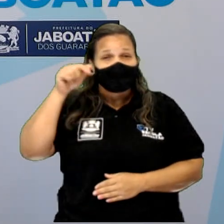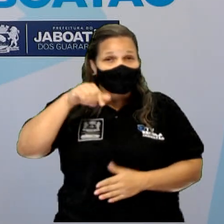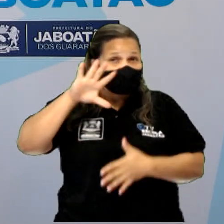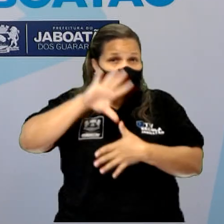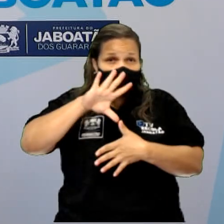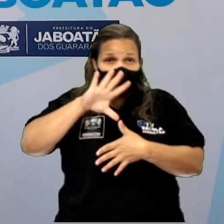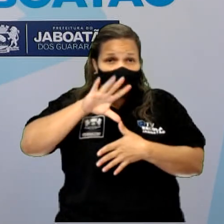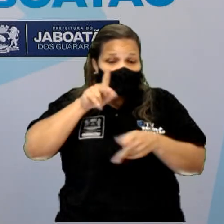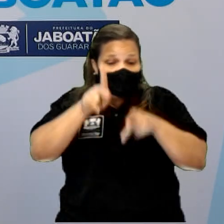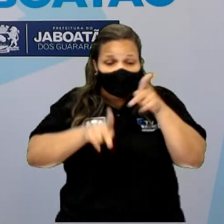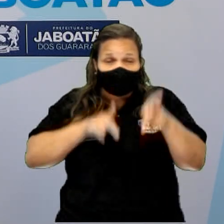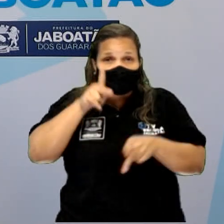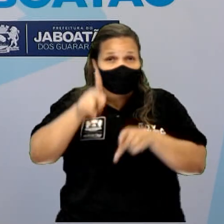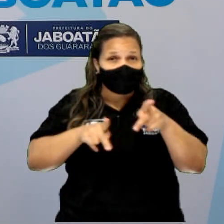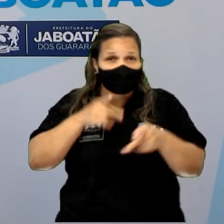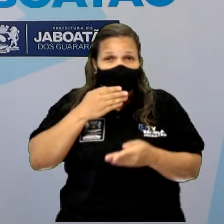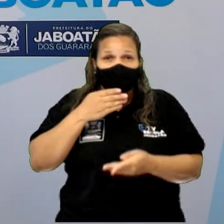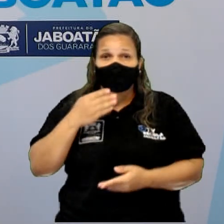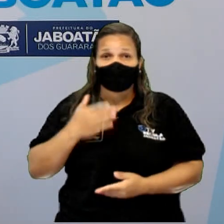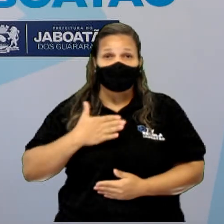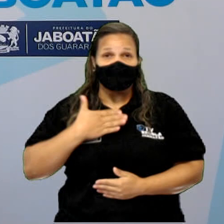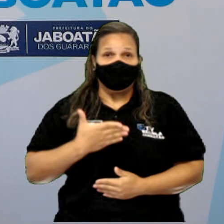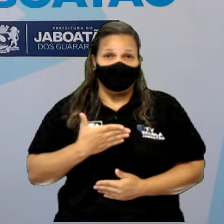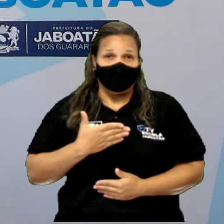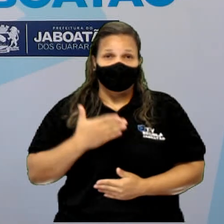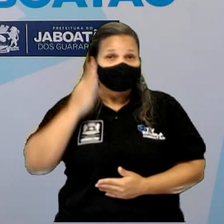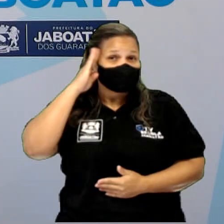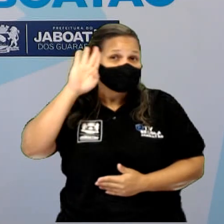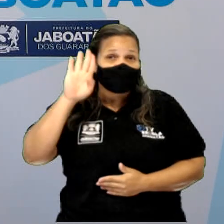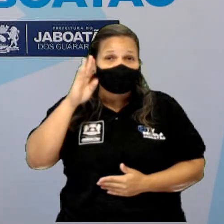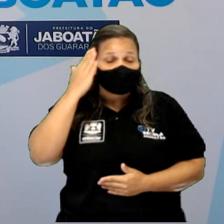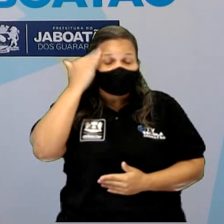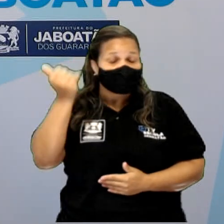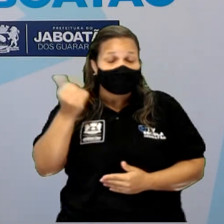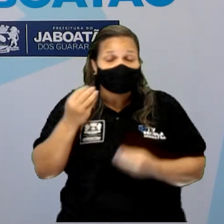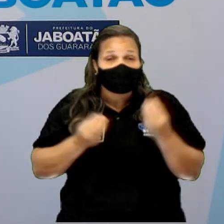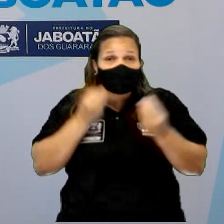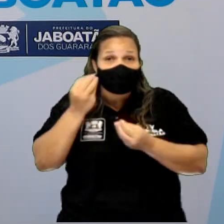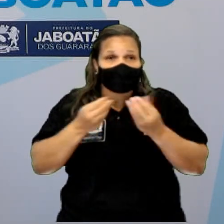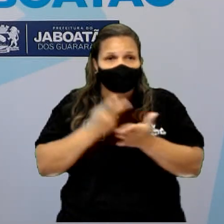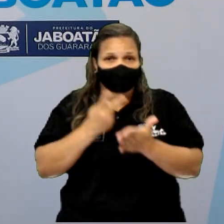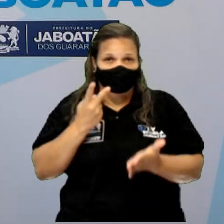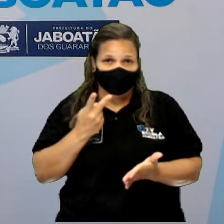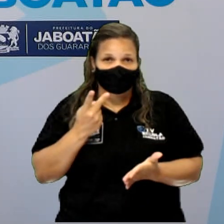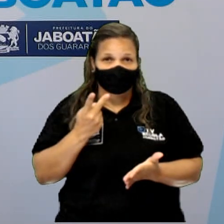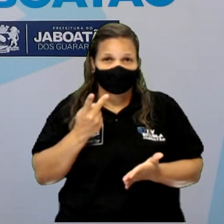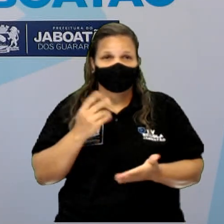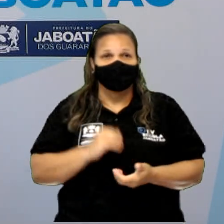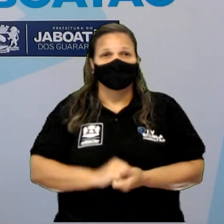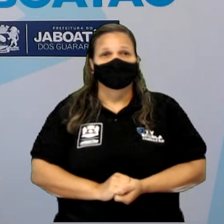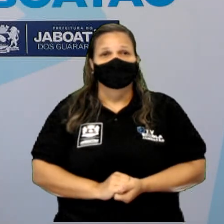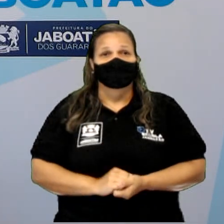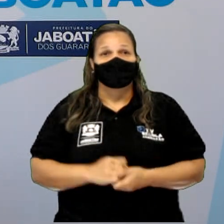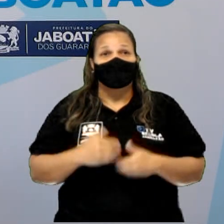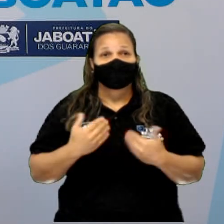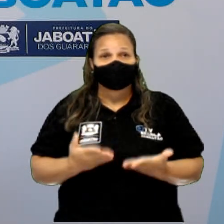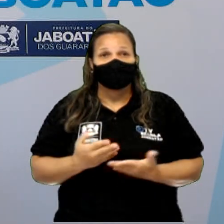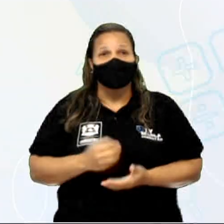já tinha seu próprio manejo de exploração dos povos dominados, que eles também dominavam. Um exemplo são os